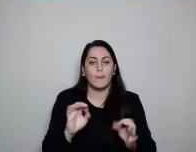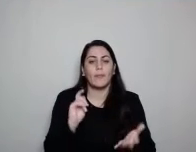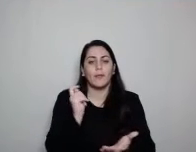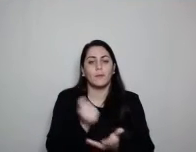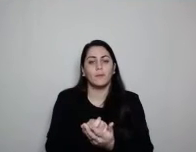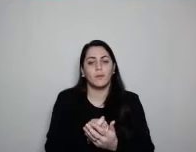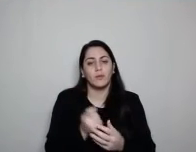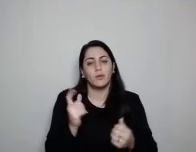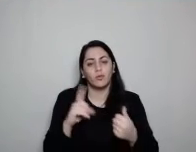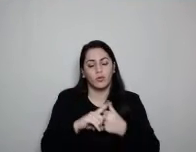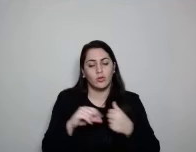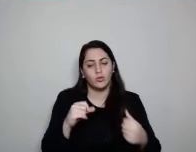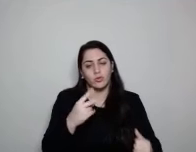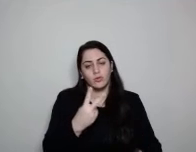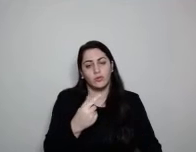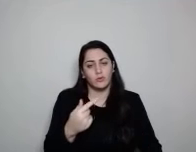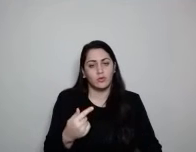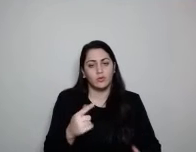27 da Lei